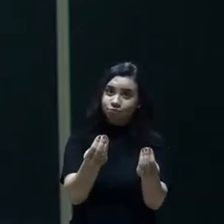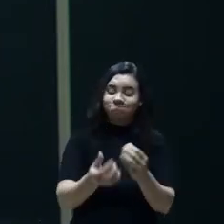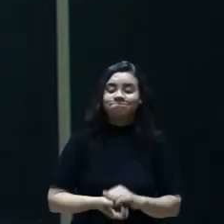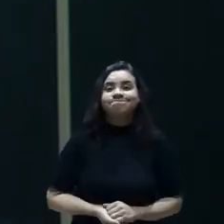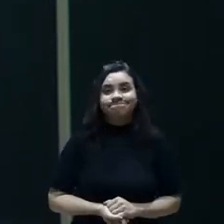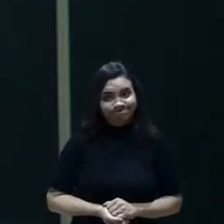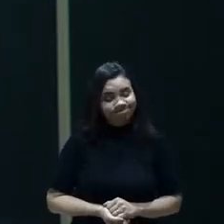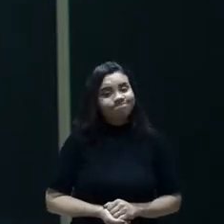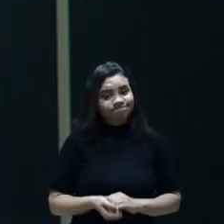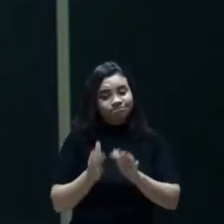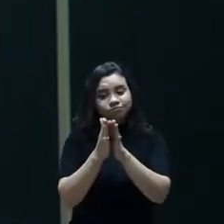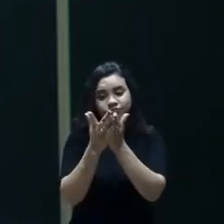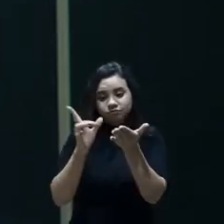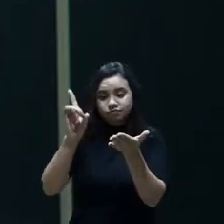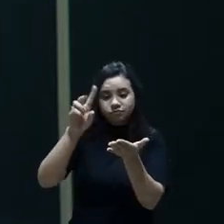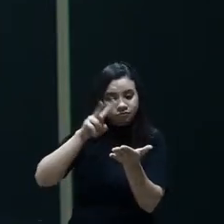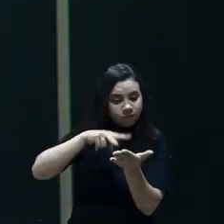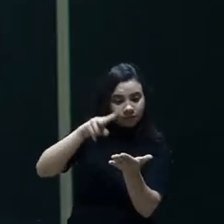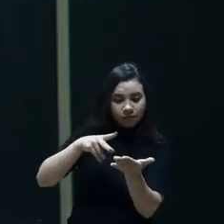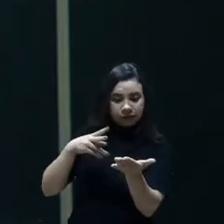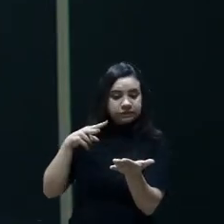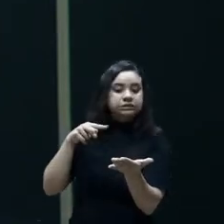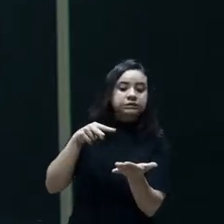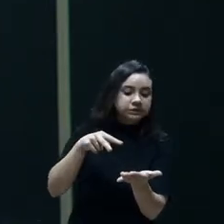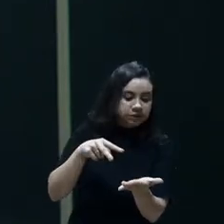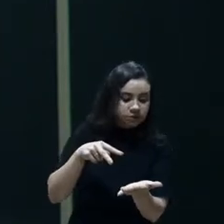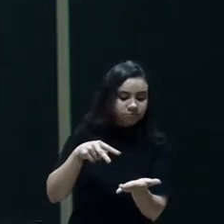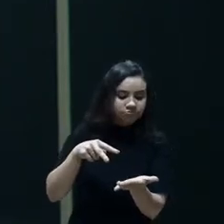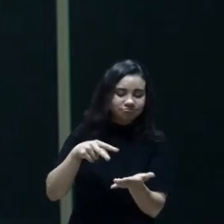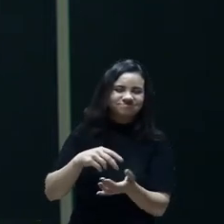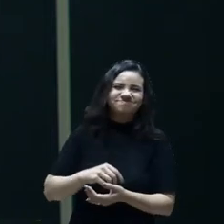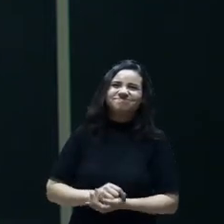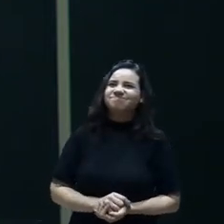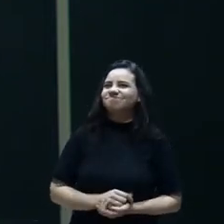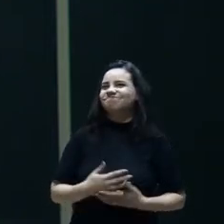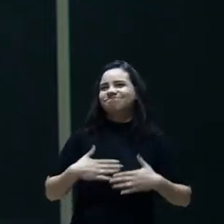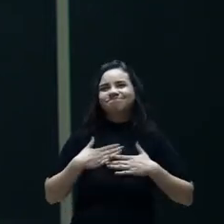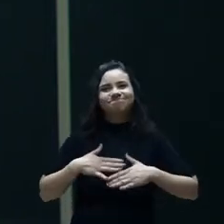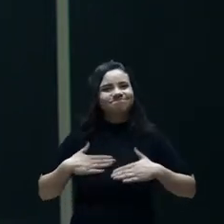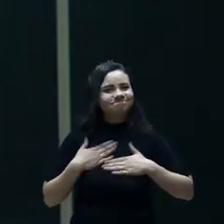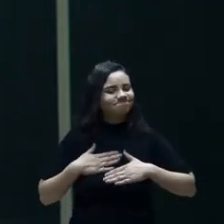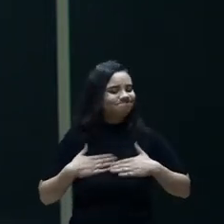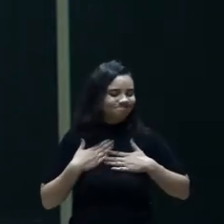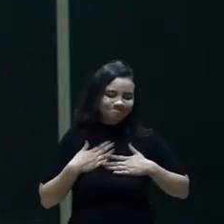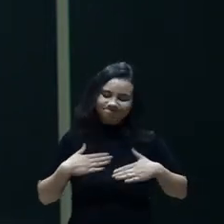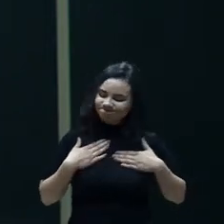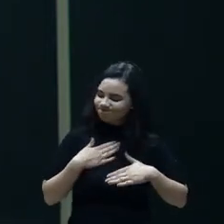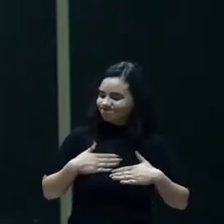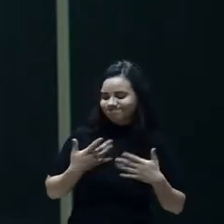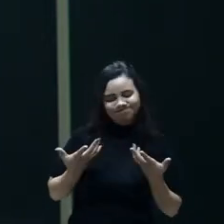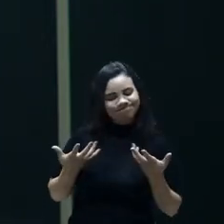Mas ânimo pela palavra, você não tem. Você não tem prazer pela palavra.